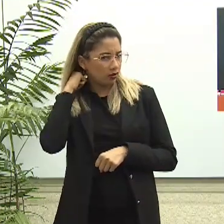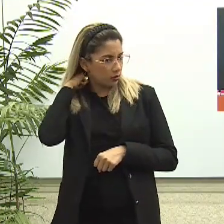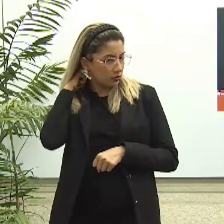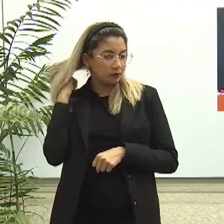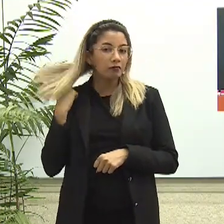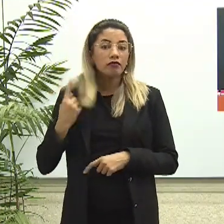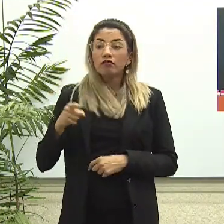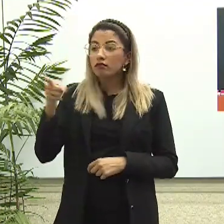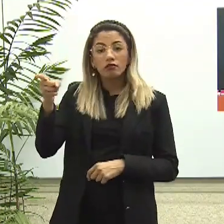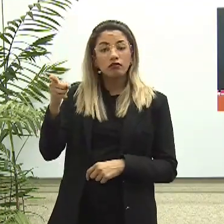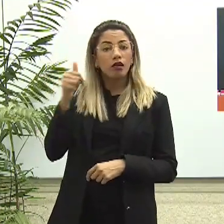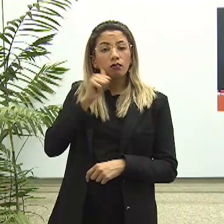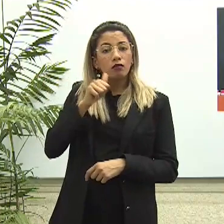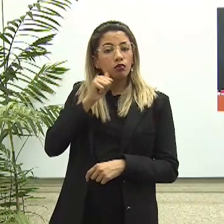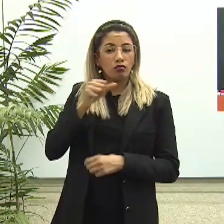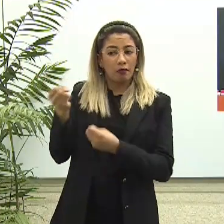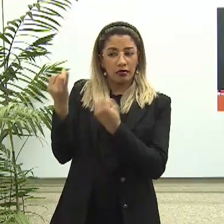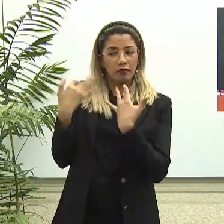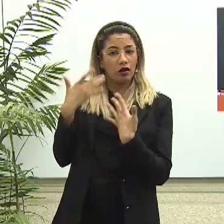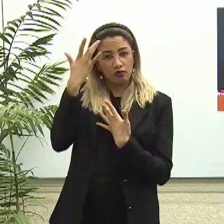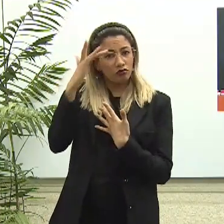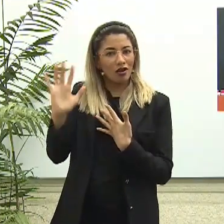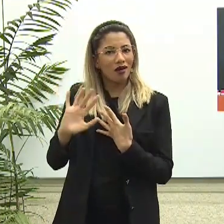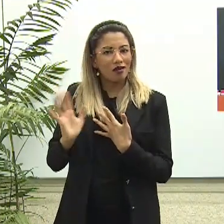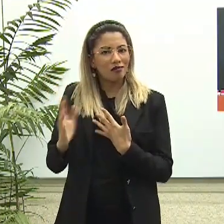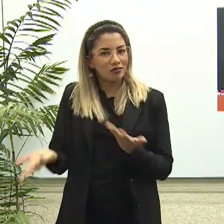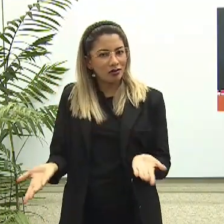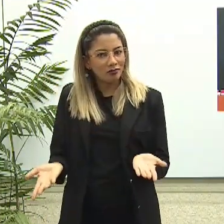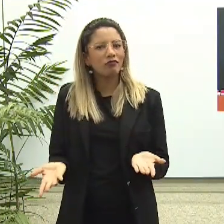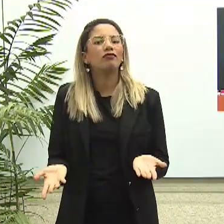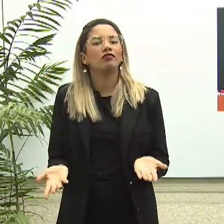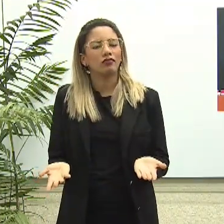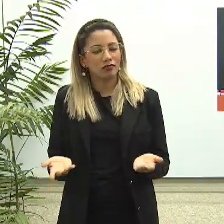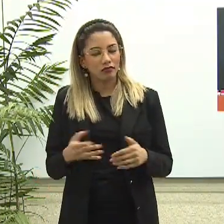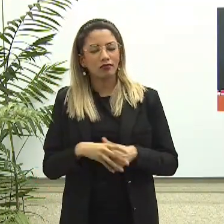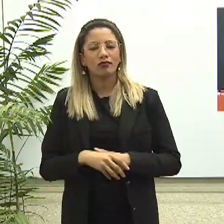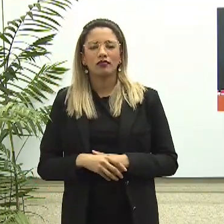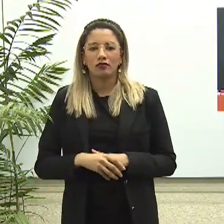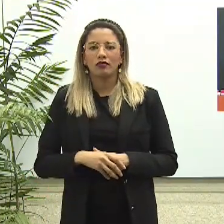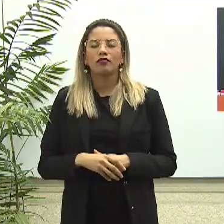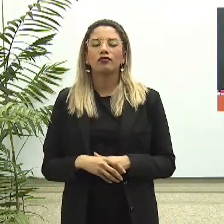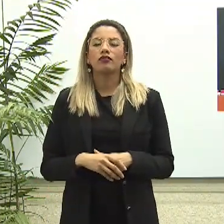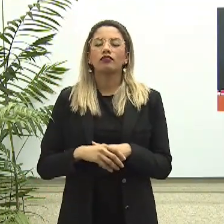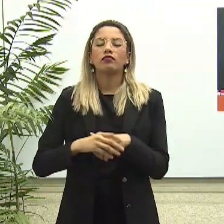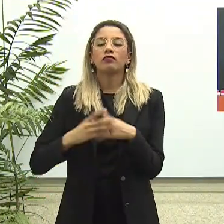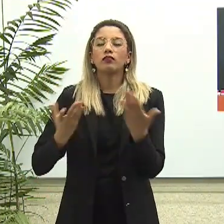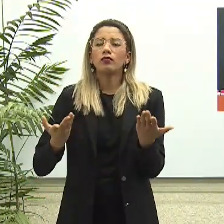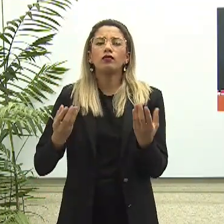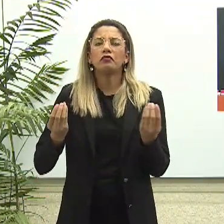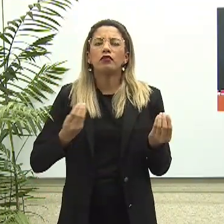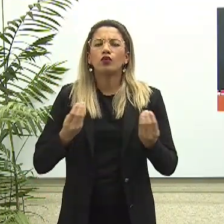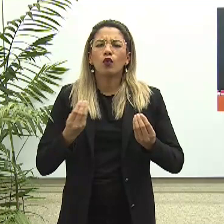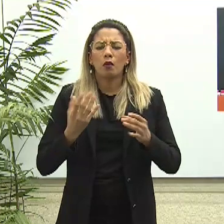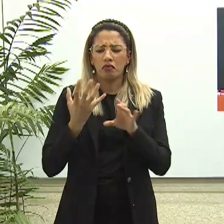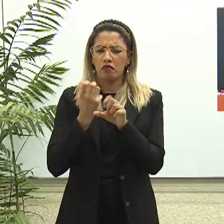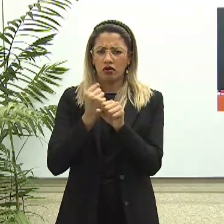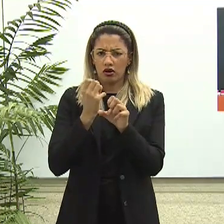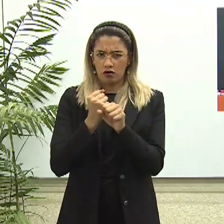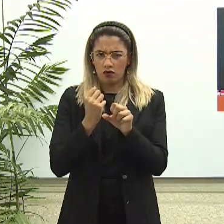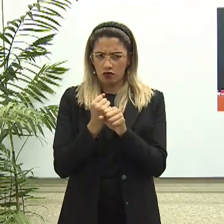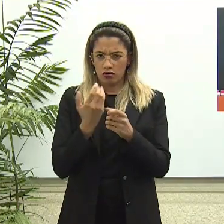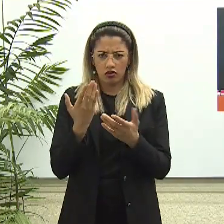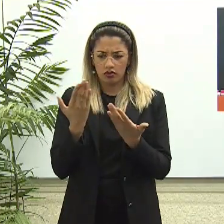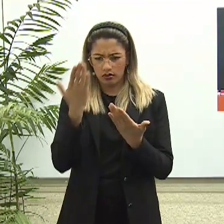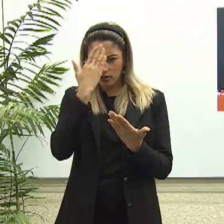mulher também não sabia a atendente Coitada era uma atendente que também não sabia né Eh e como se chegou esses có de crédito como se calcula